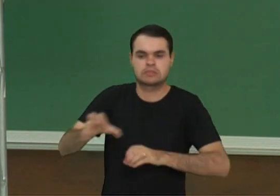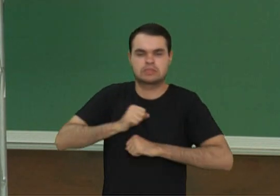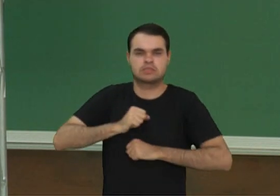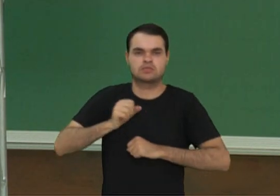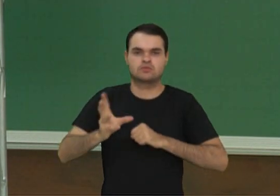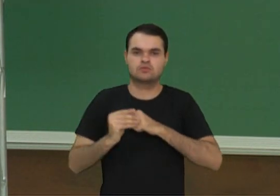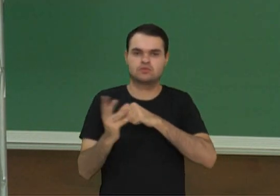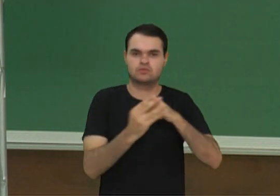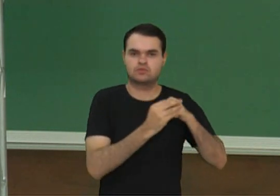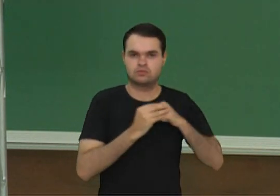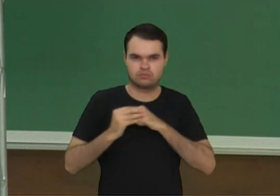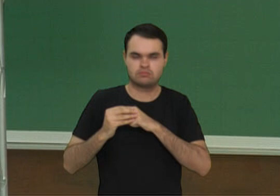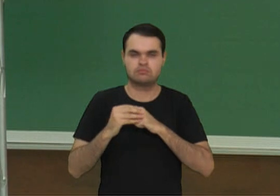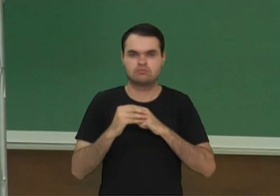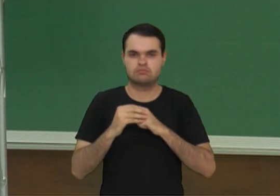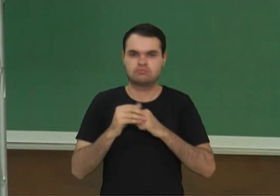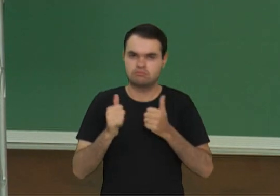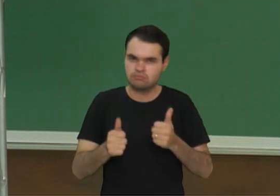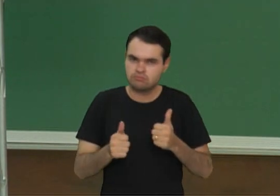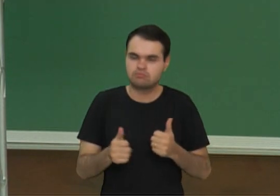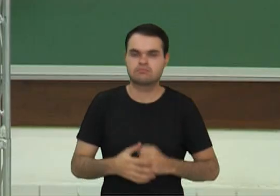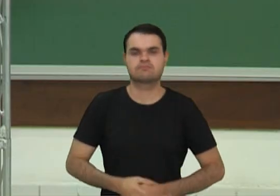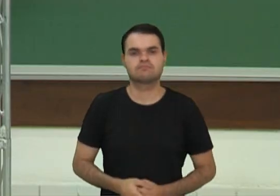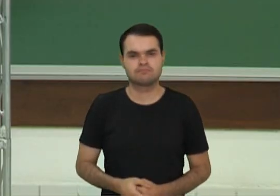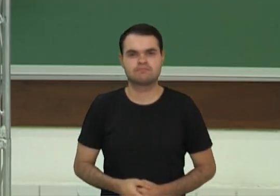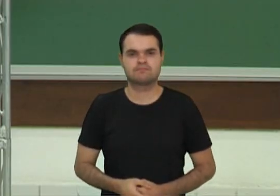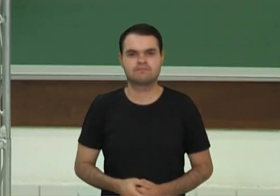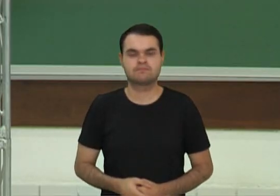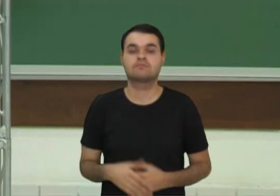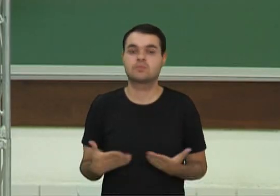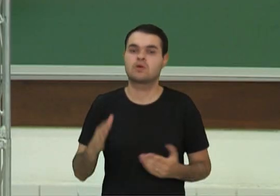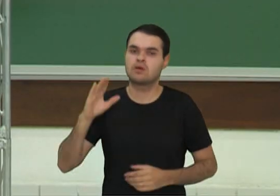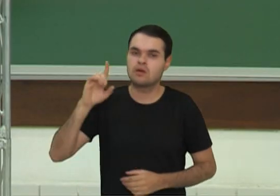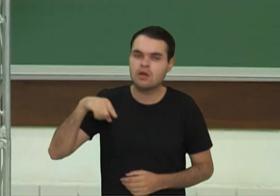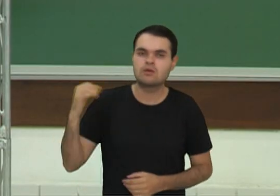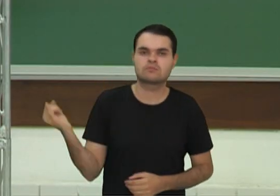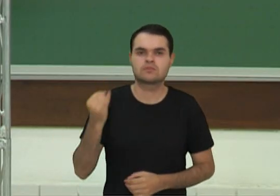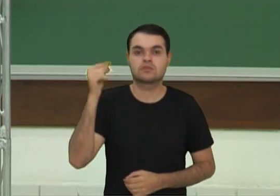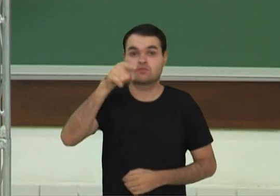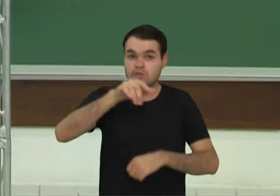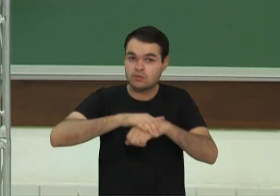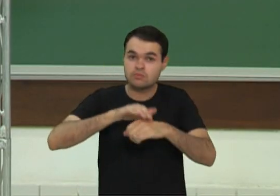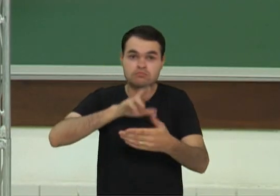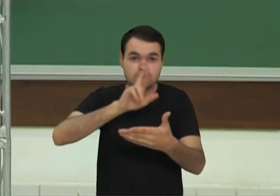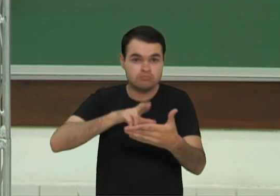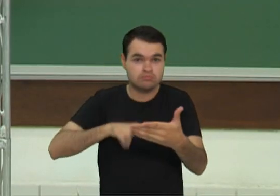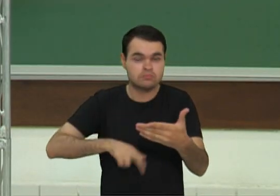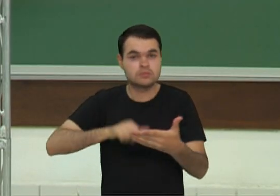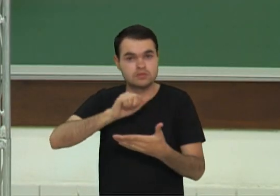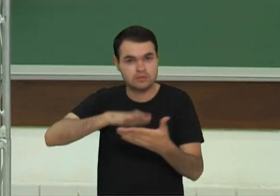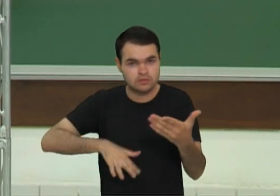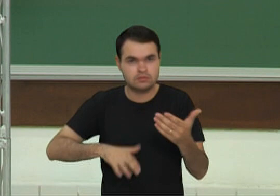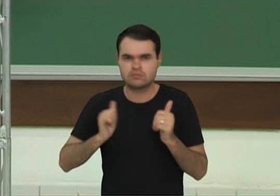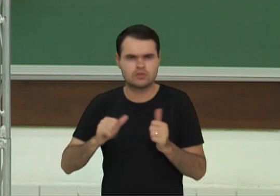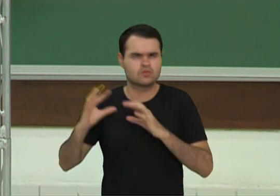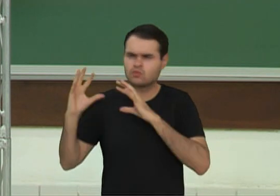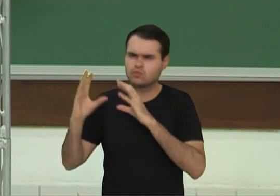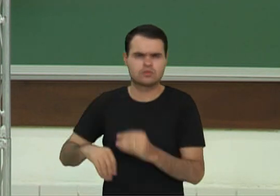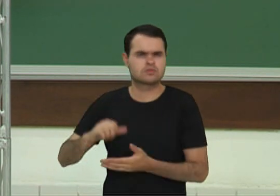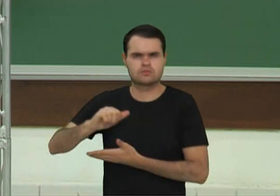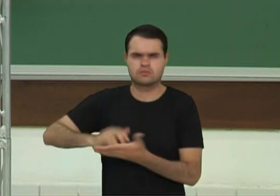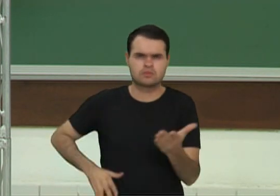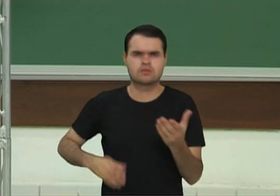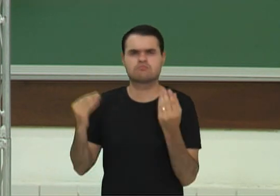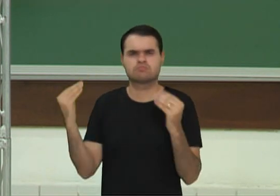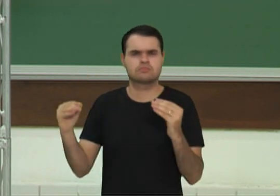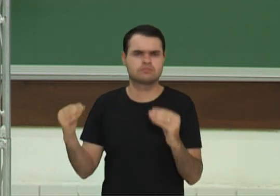dos conhecimentos que estão sendo trabalhados aqui nesse momento. Então é importante que você realize essa atividade, bem como todas as demais atividades